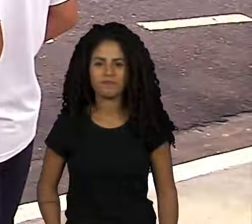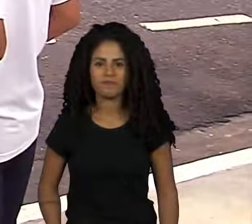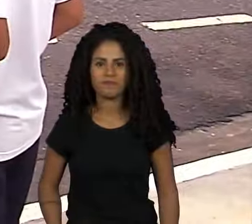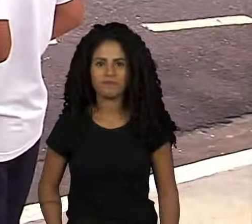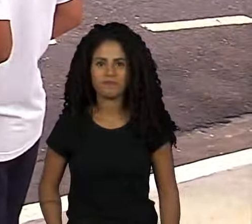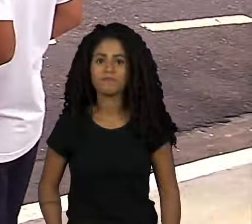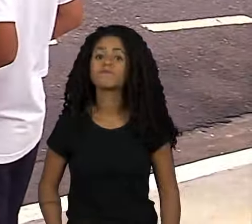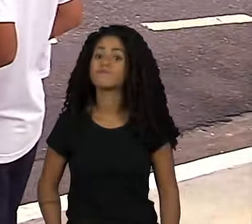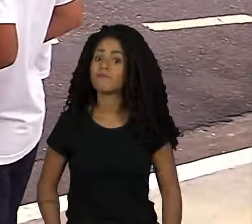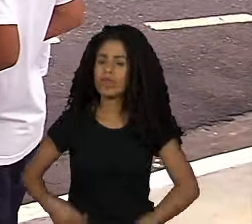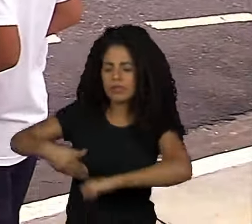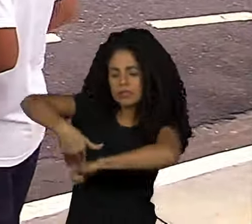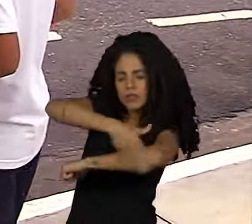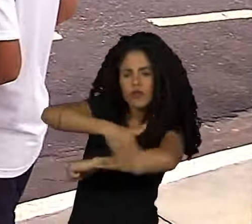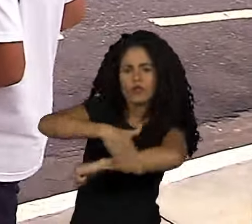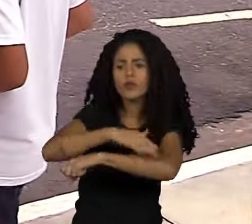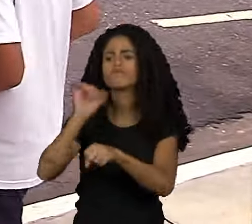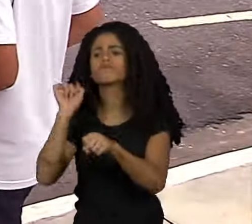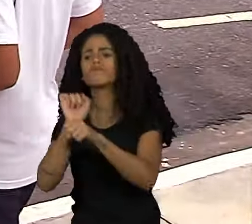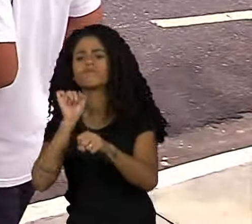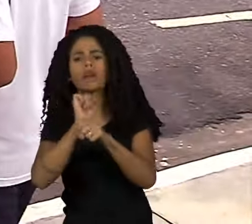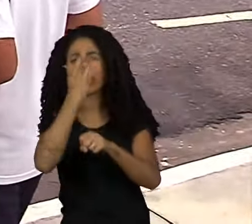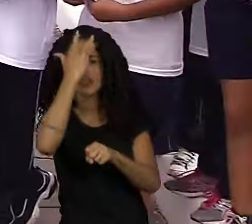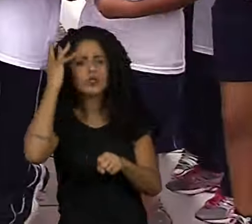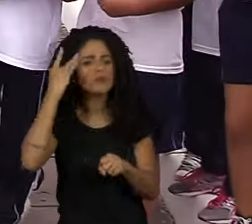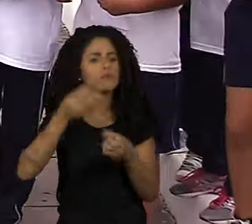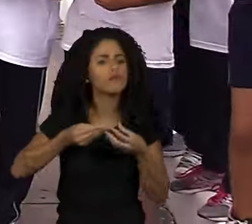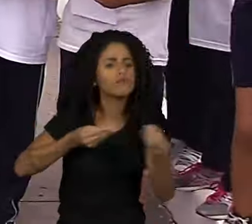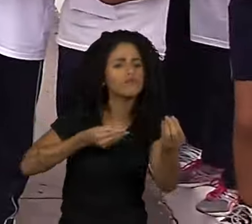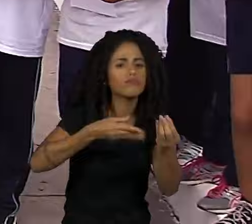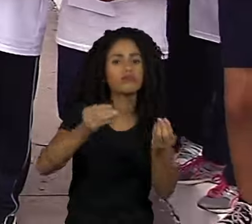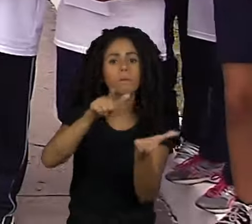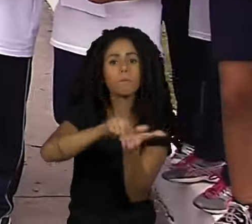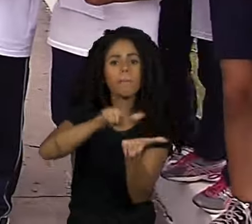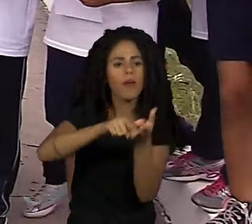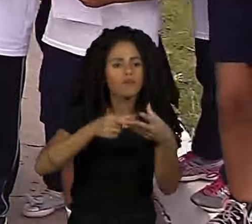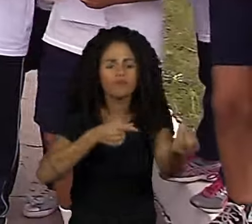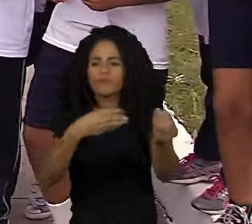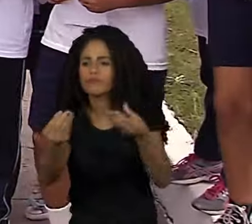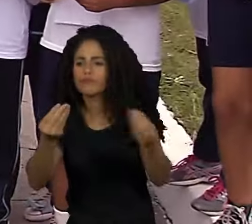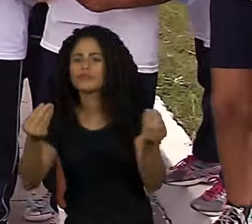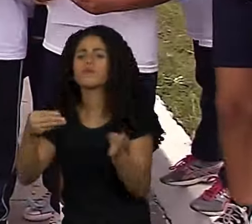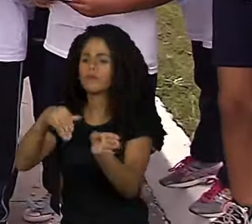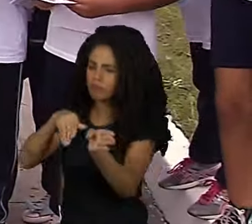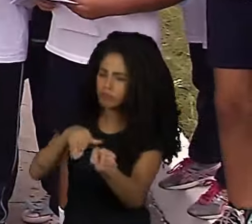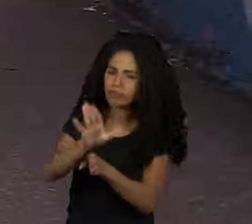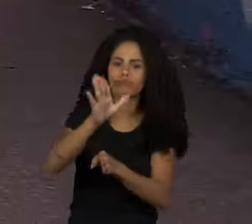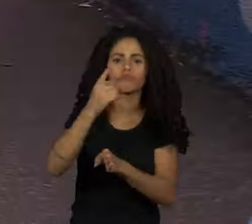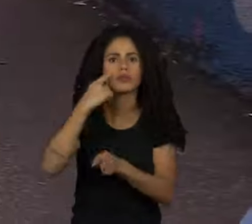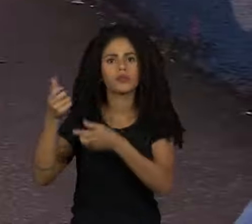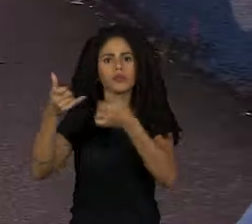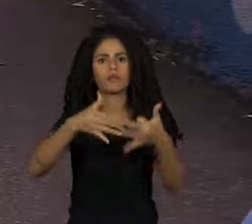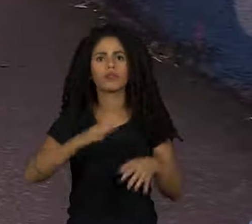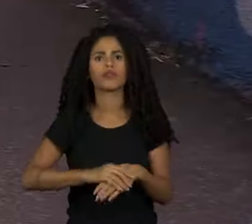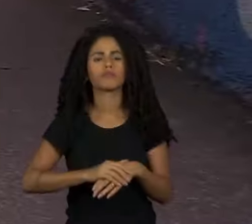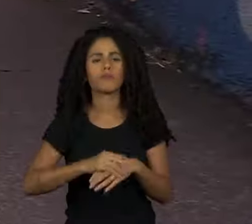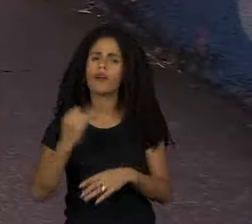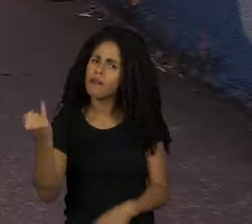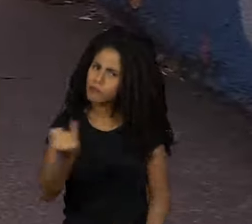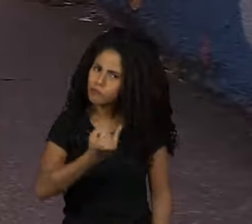Nas calçadas, param as pessoas para entregar os folhetos e dar as orientações. A importância,